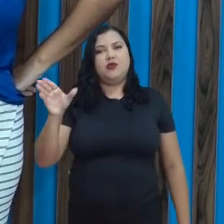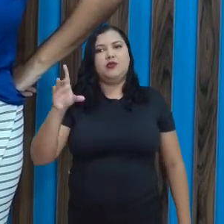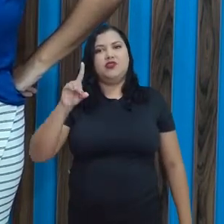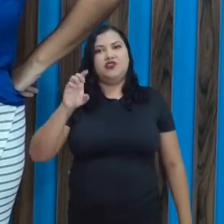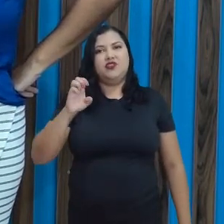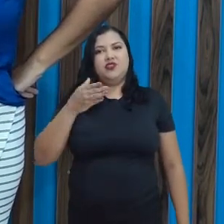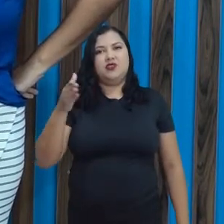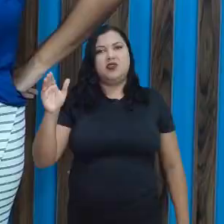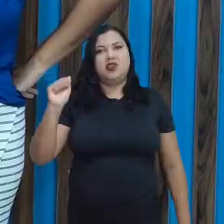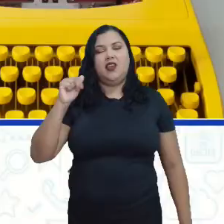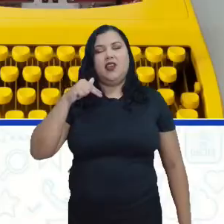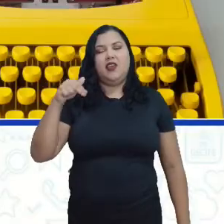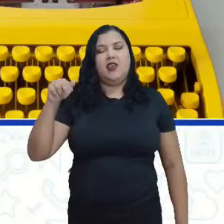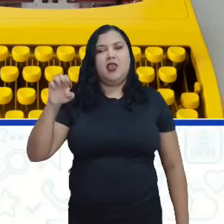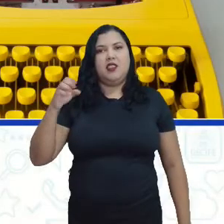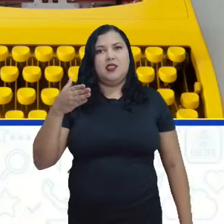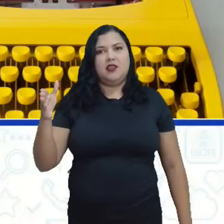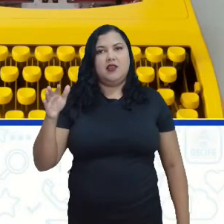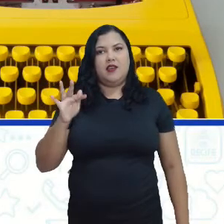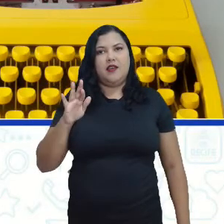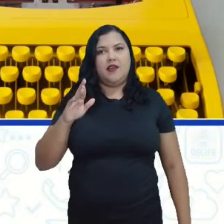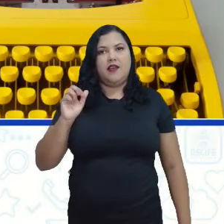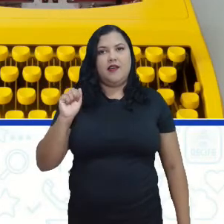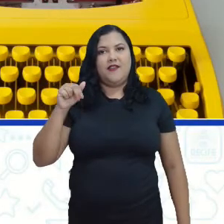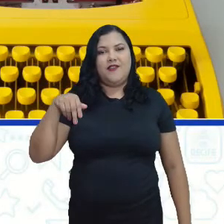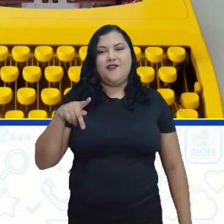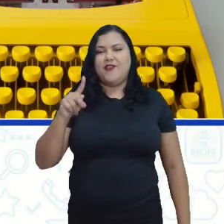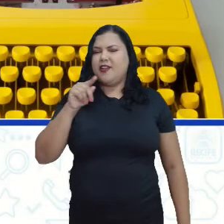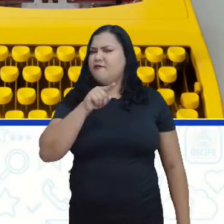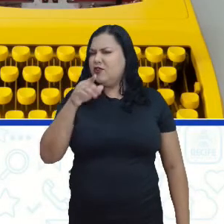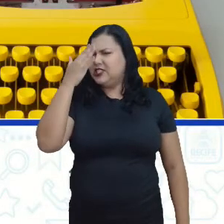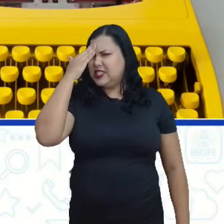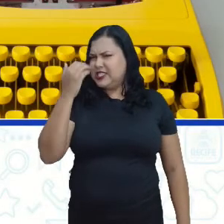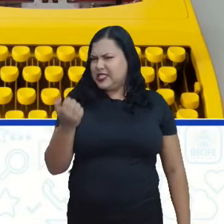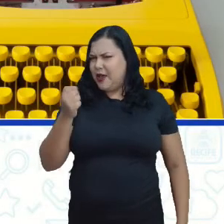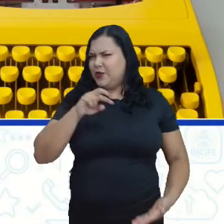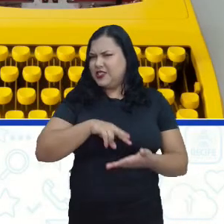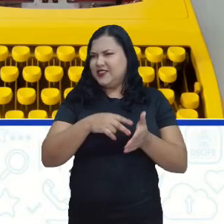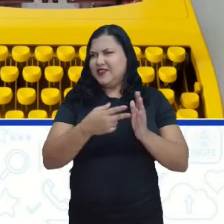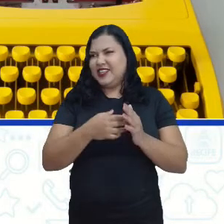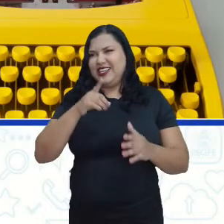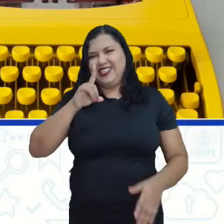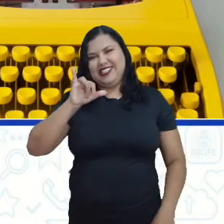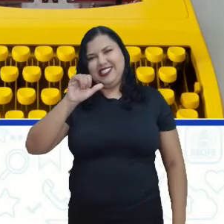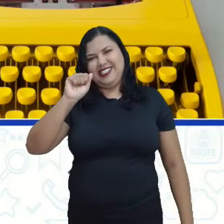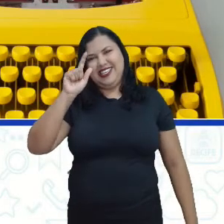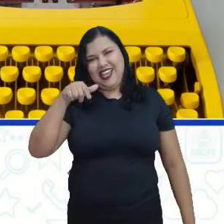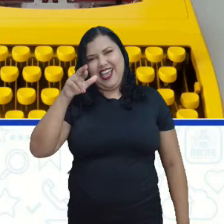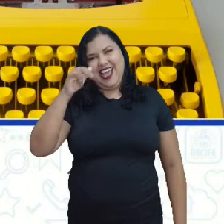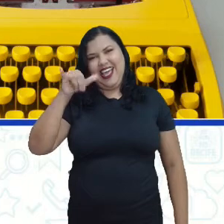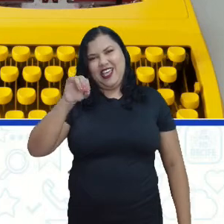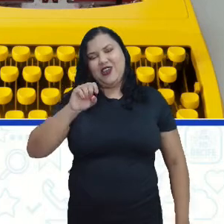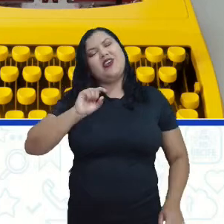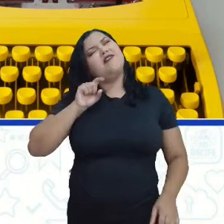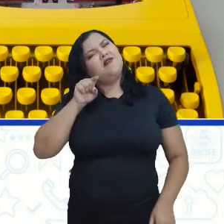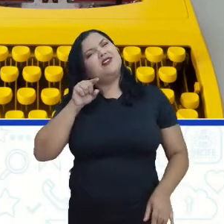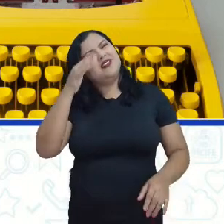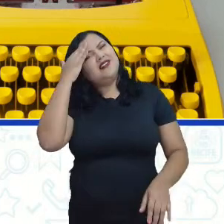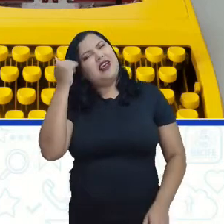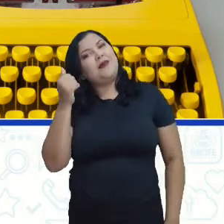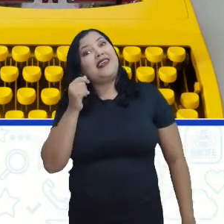sabem quem foi Anne Frank? Vocês sabem o que é diário para começar as coisas? E depois vocês sabem quem é Anne